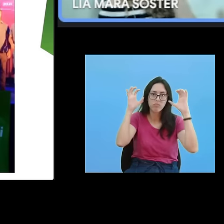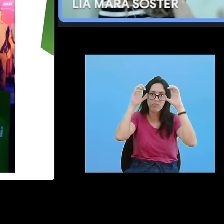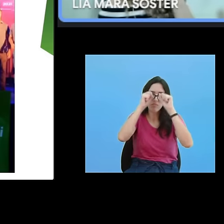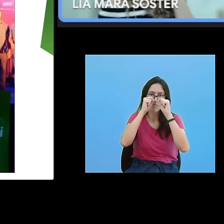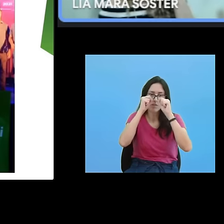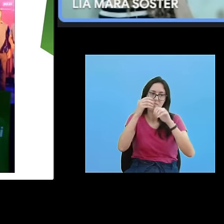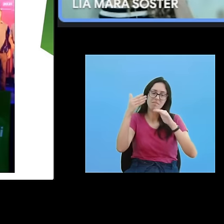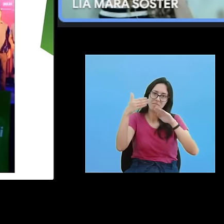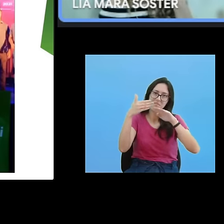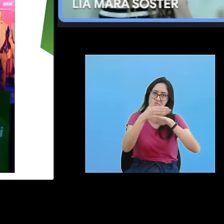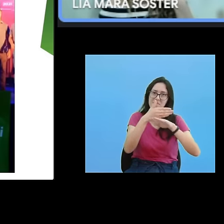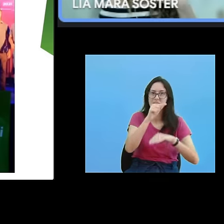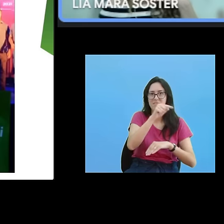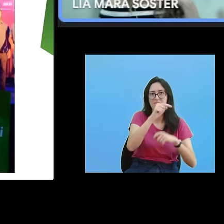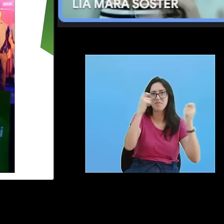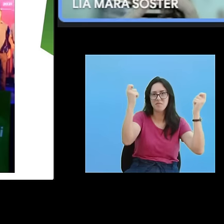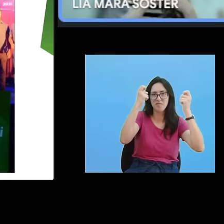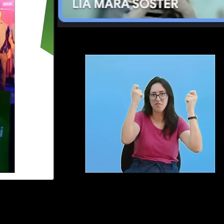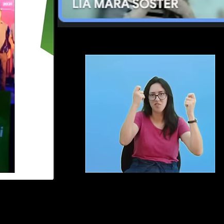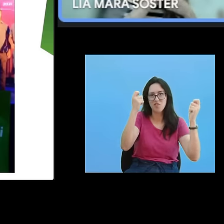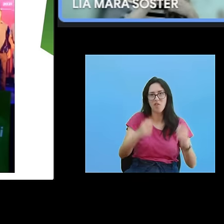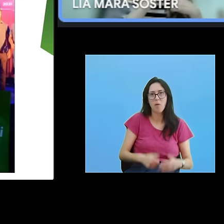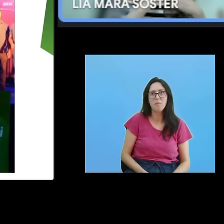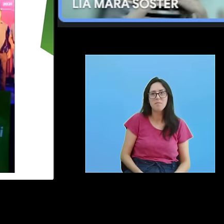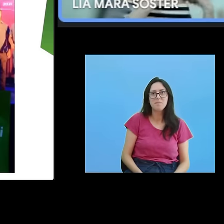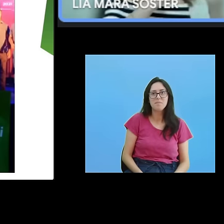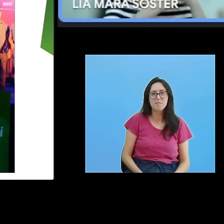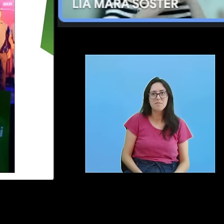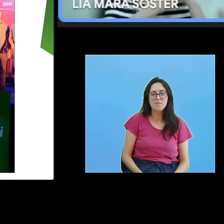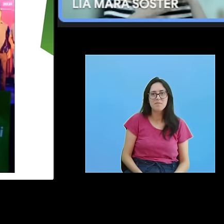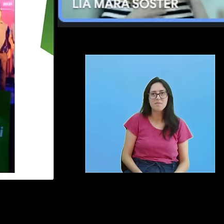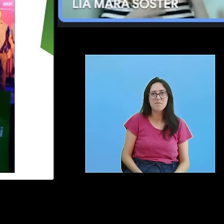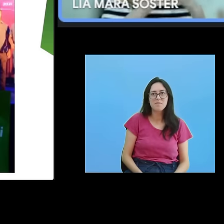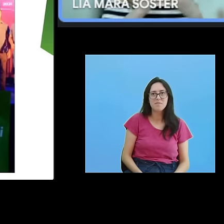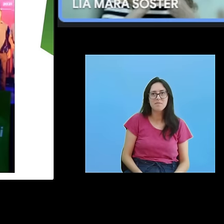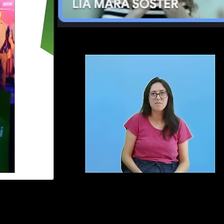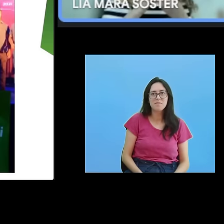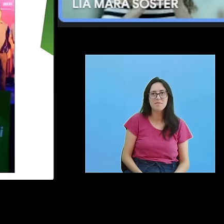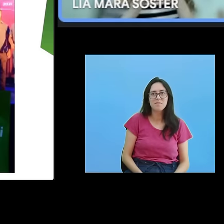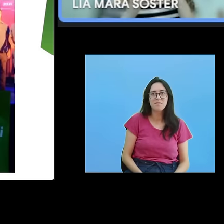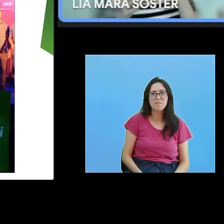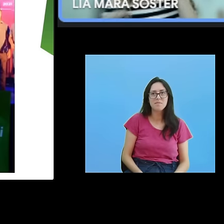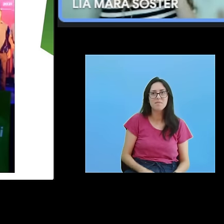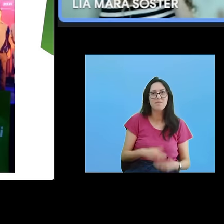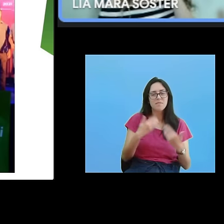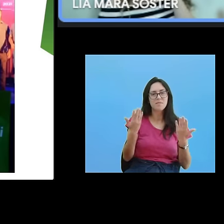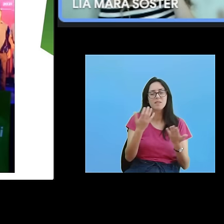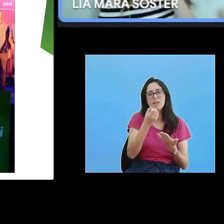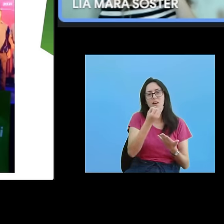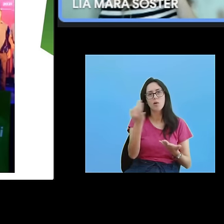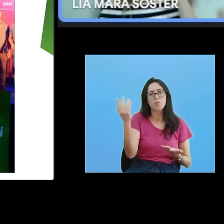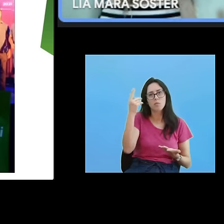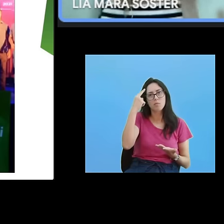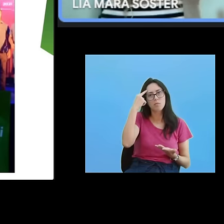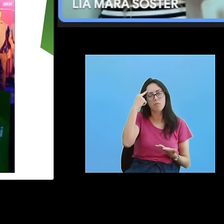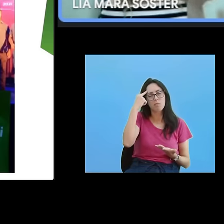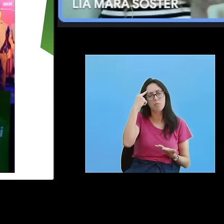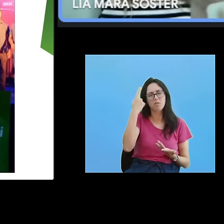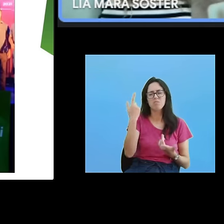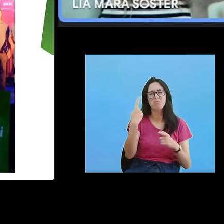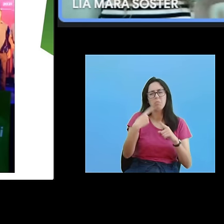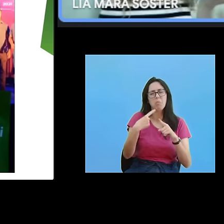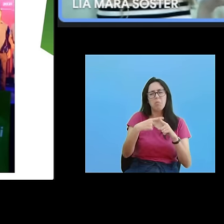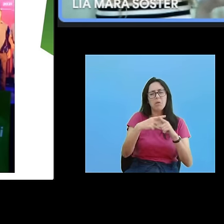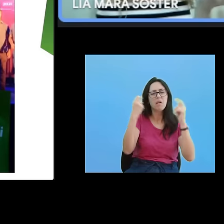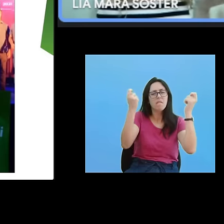a participar deste festival. Talvez estranhamente, né, se questione, mas por que um festival exclusivo, né,